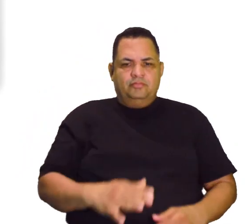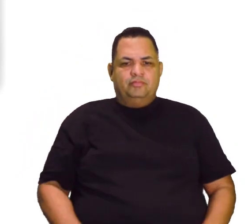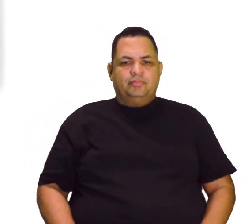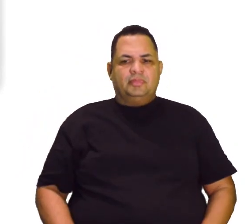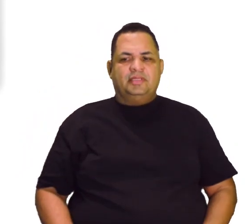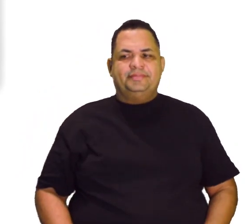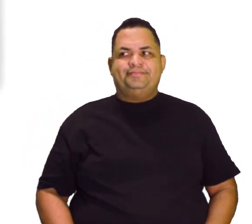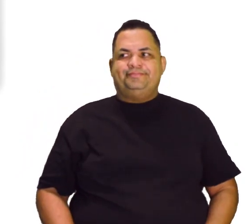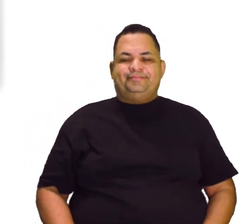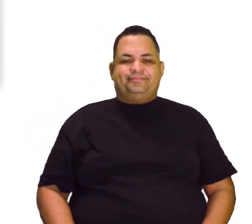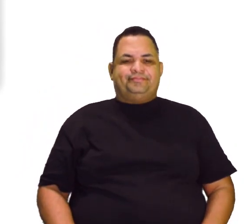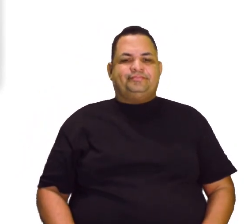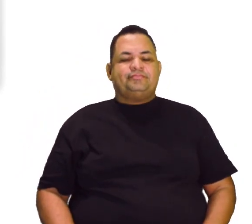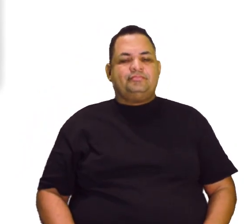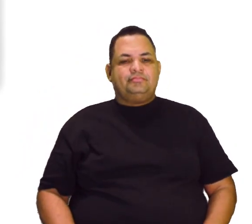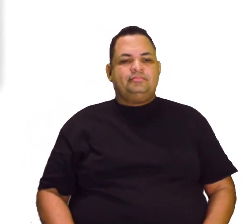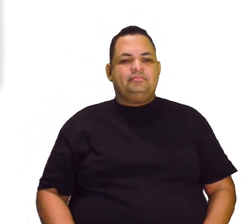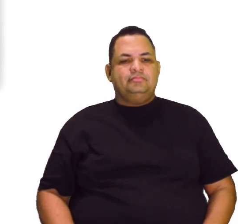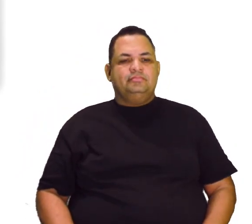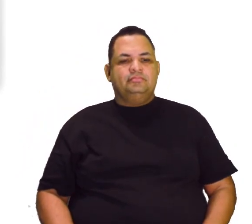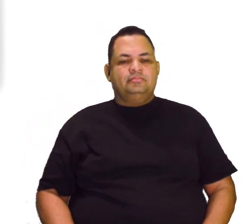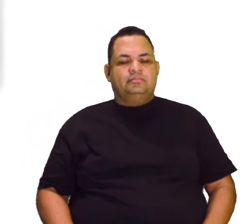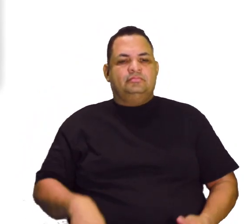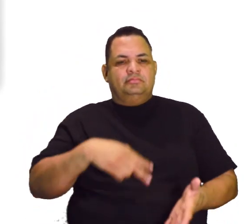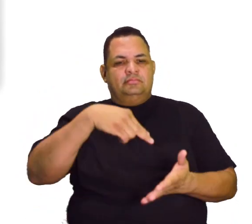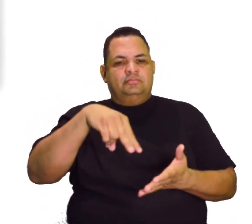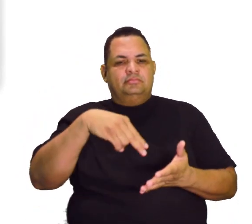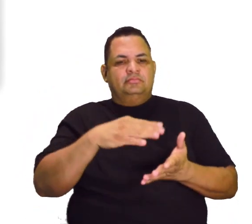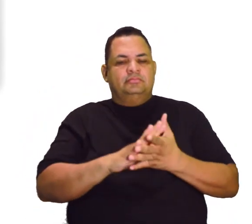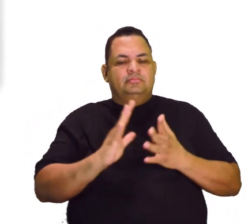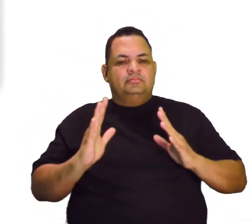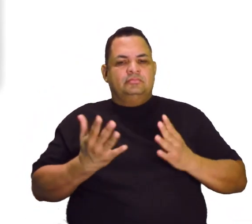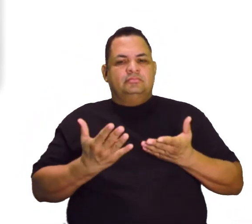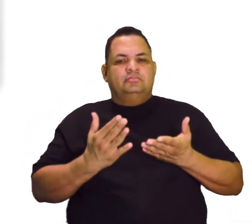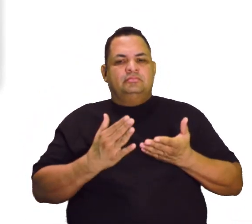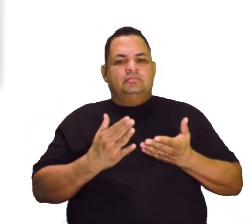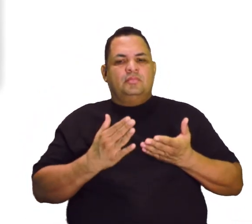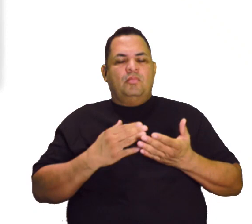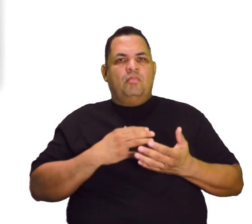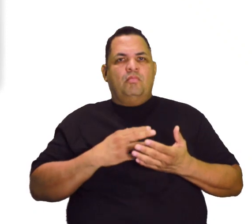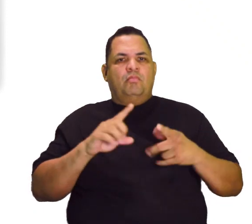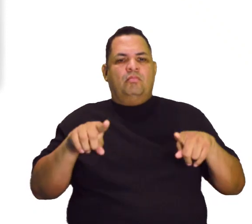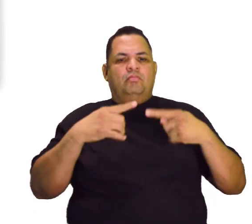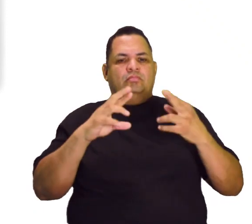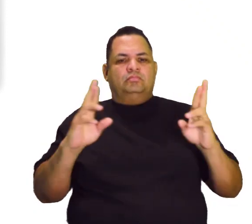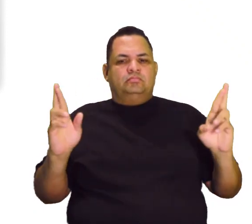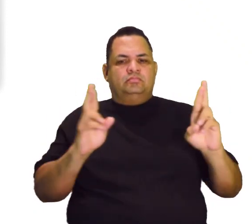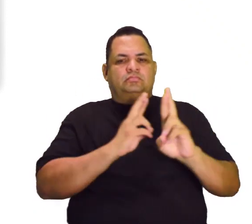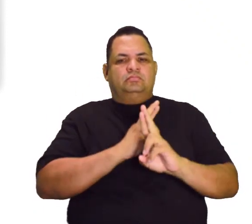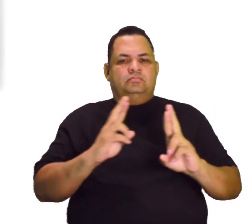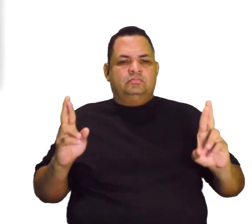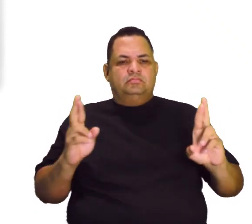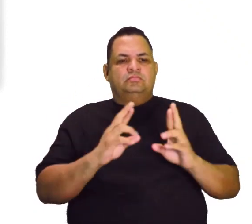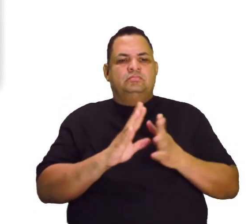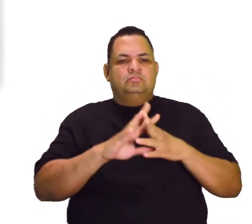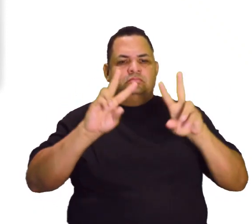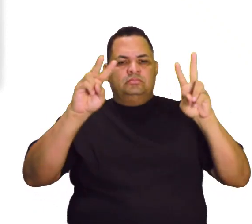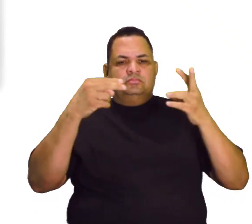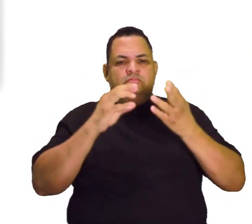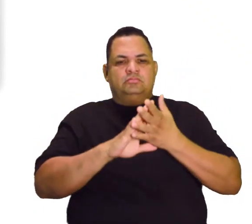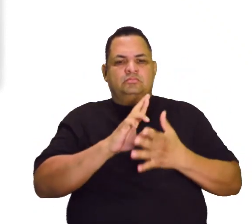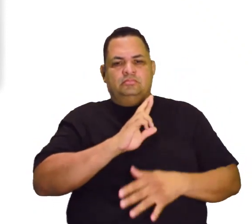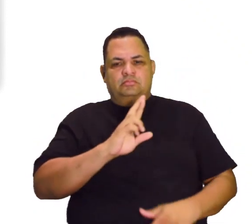às forças espirituais, né? Então, as danças e músicas folclóricas estão relacionadas à